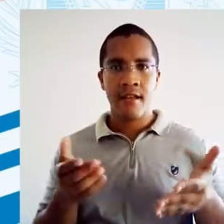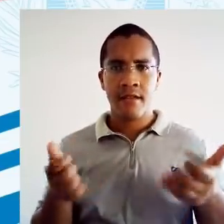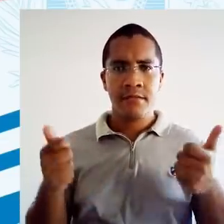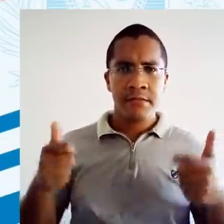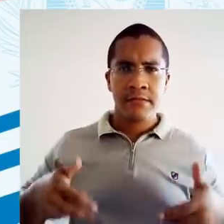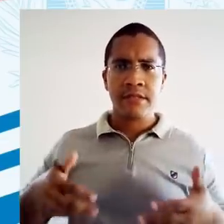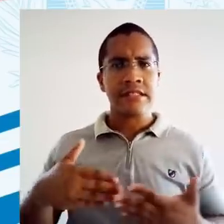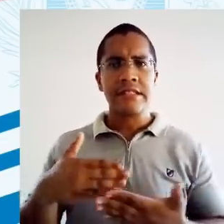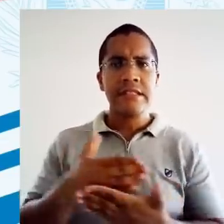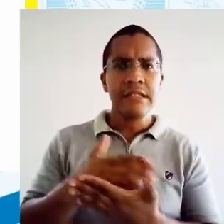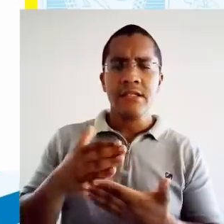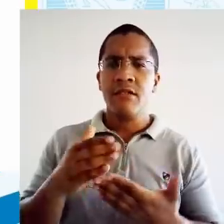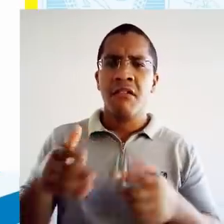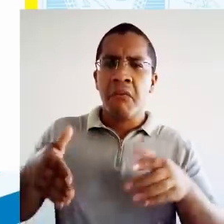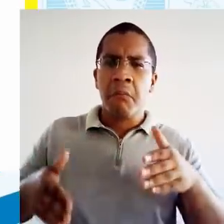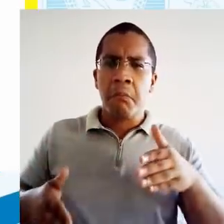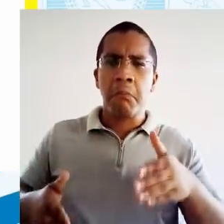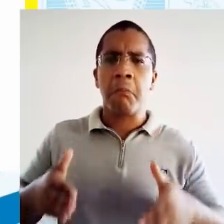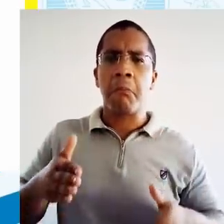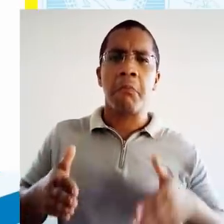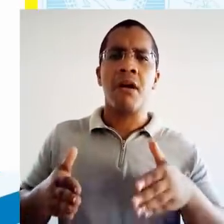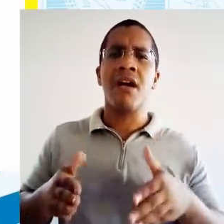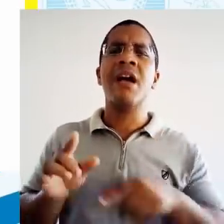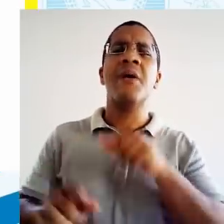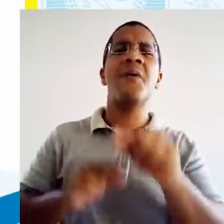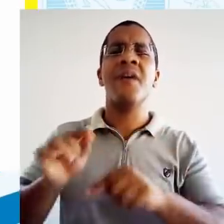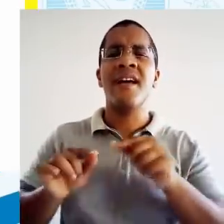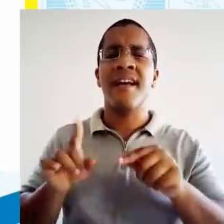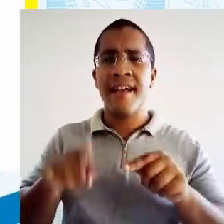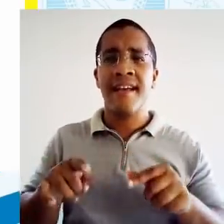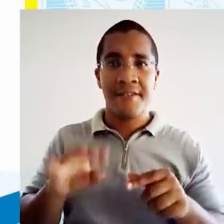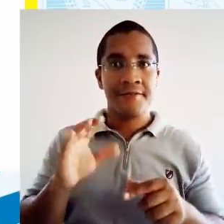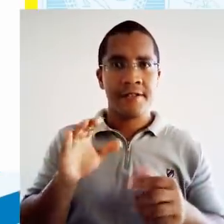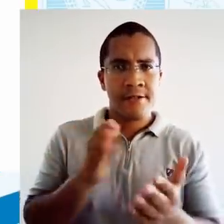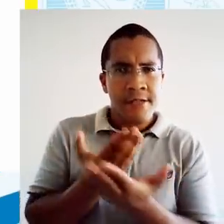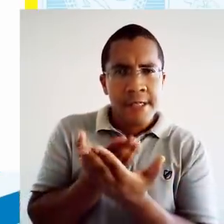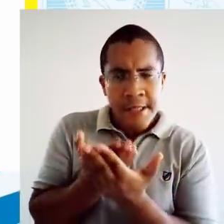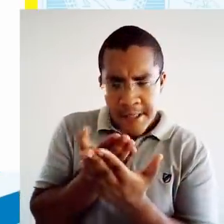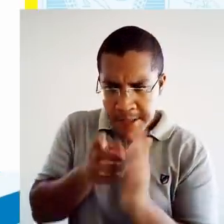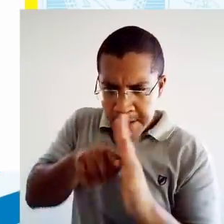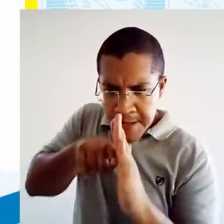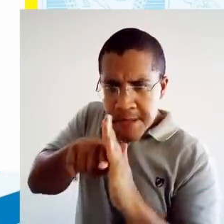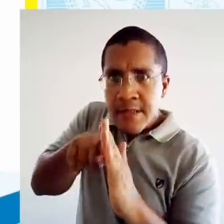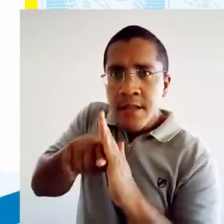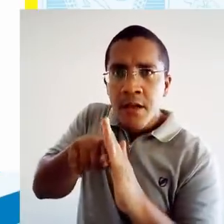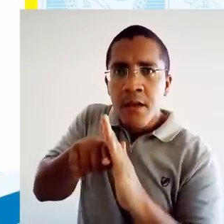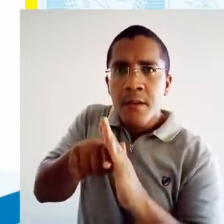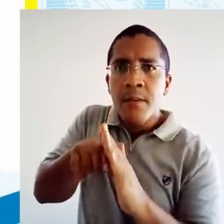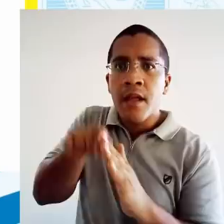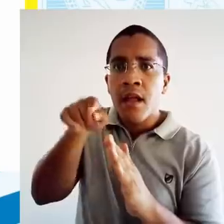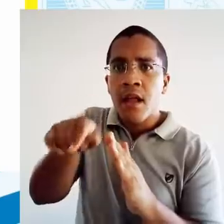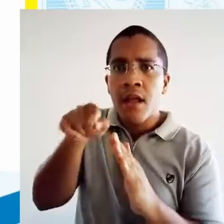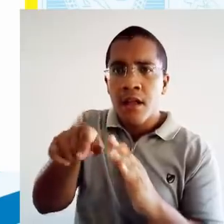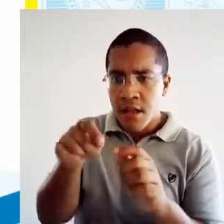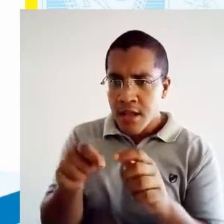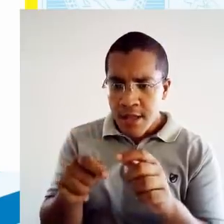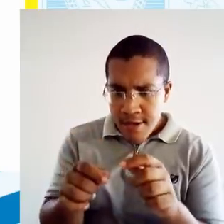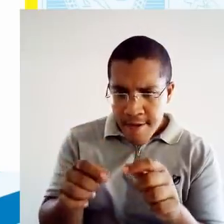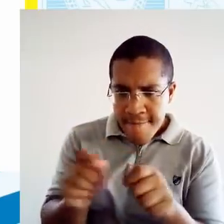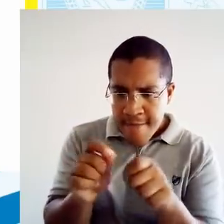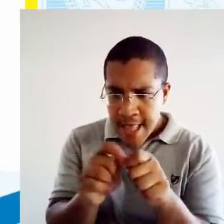robótica. A robótica, na verdade, é uma ciência que vai estudar a construção de um